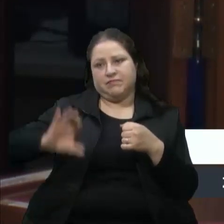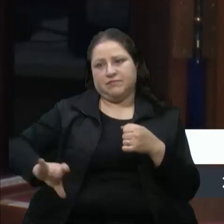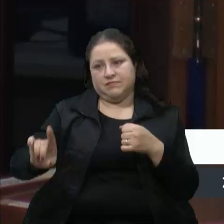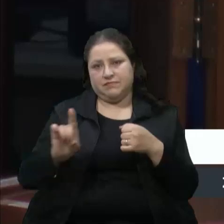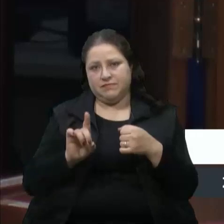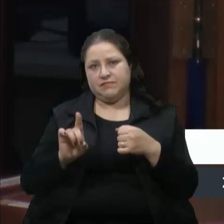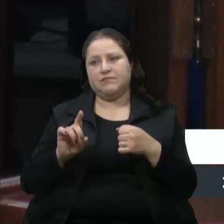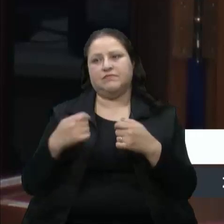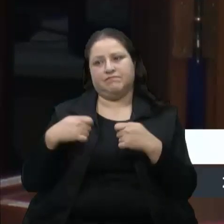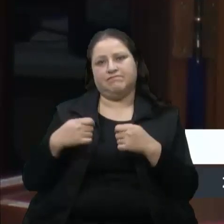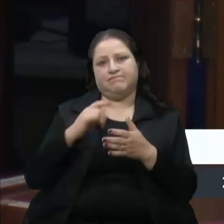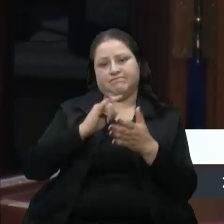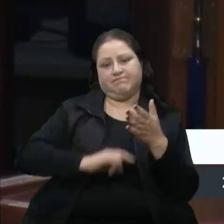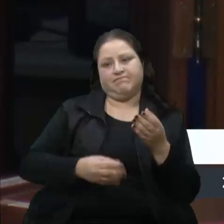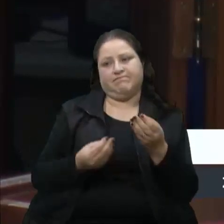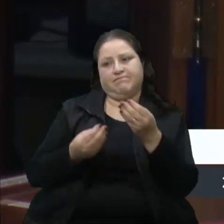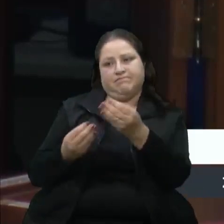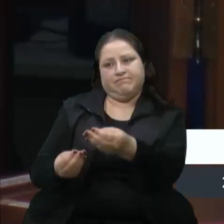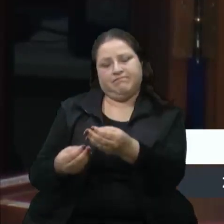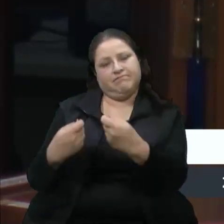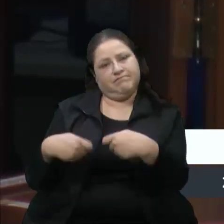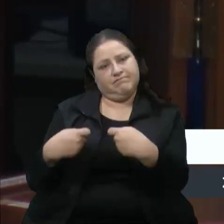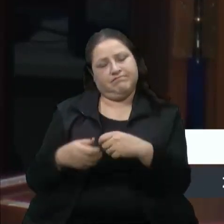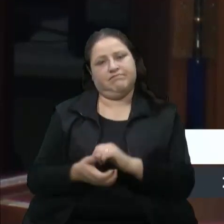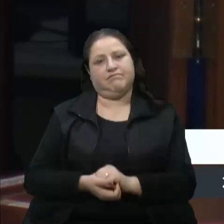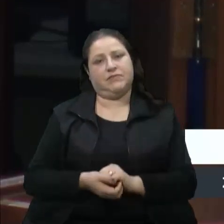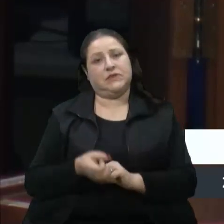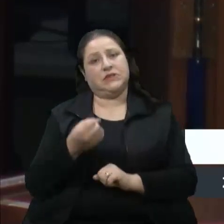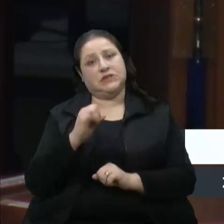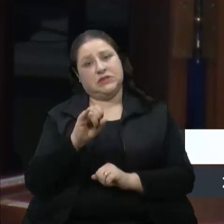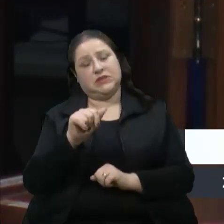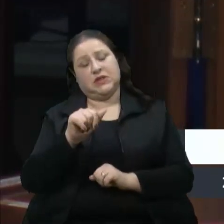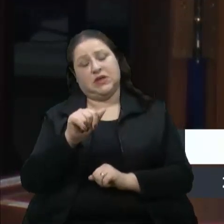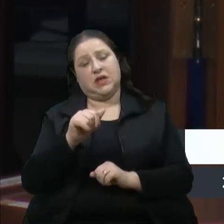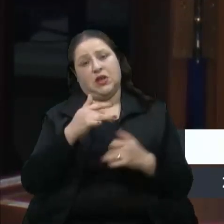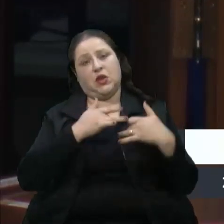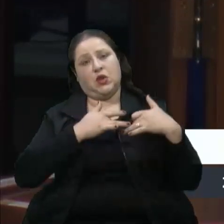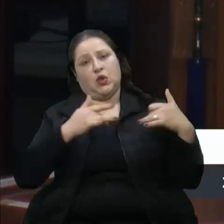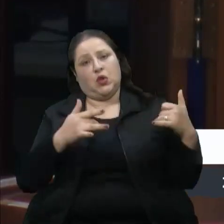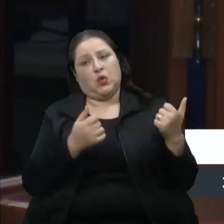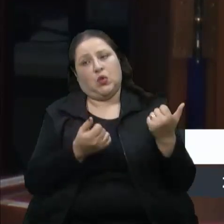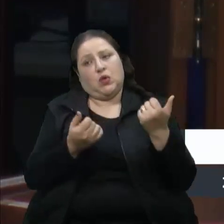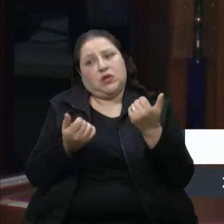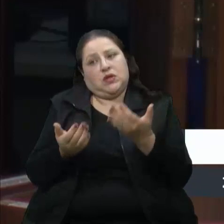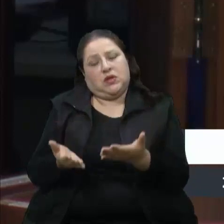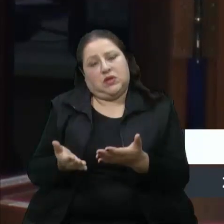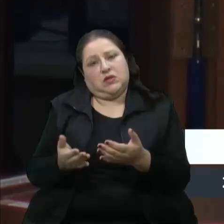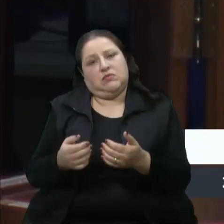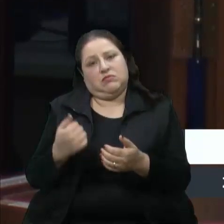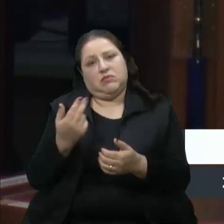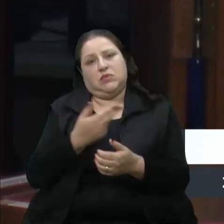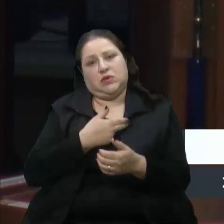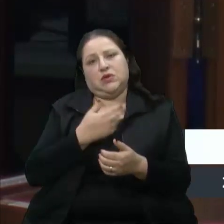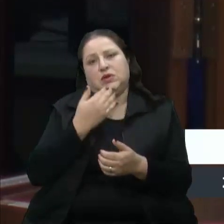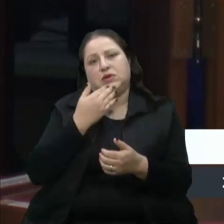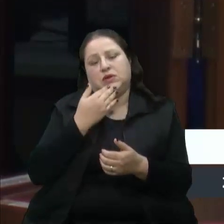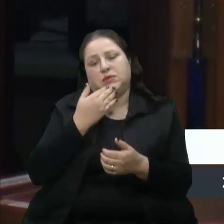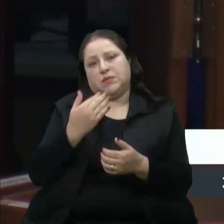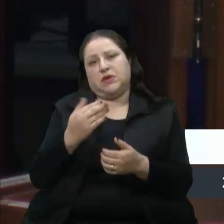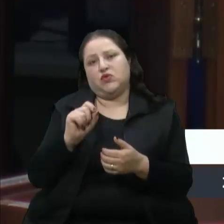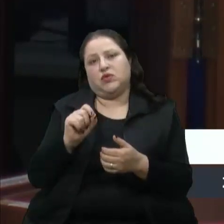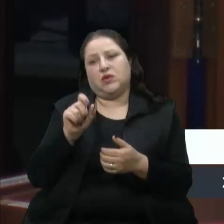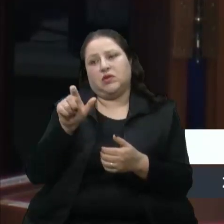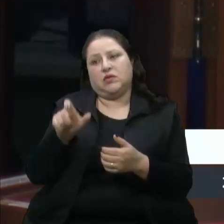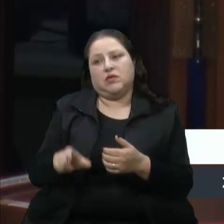de quem venha, só a não ser que seja por doação, né, que aí a gente pega só a especificação de quem está levando